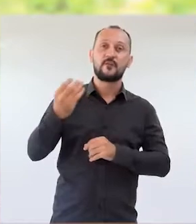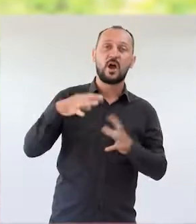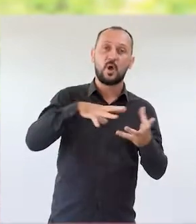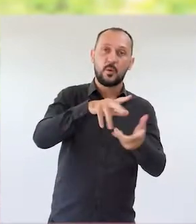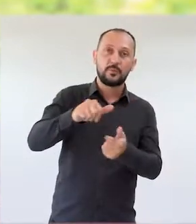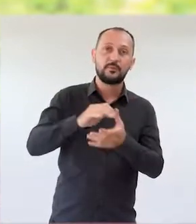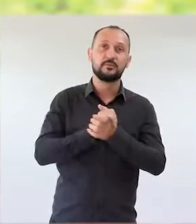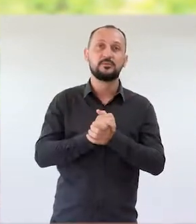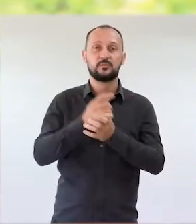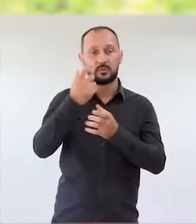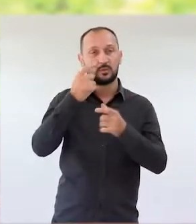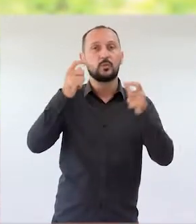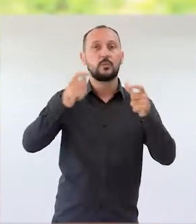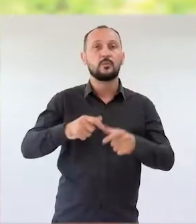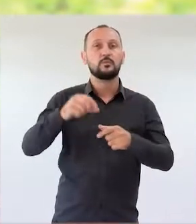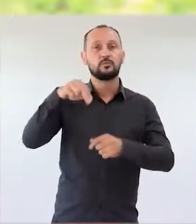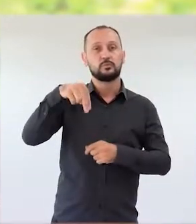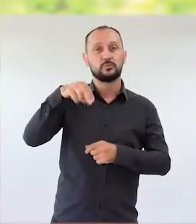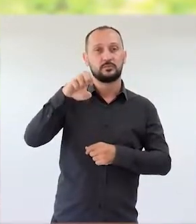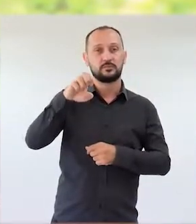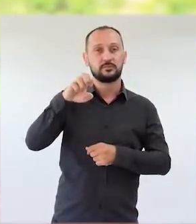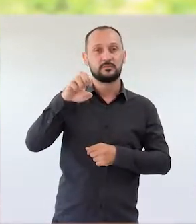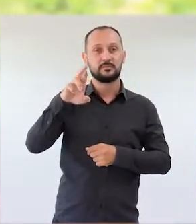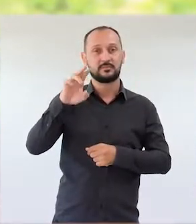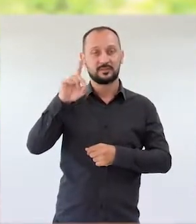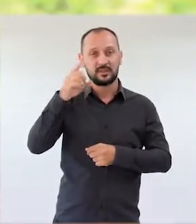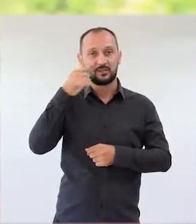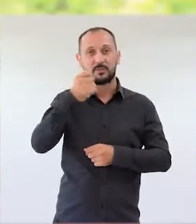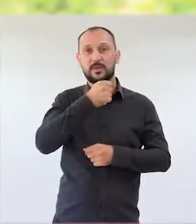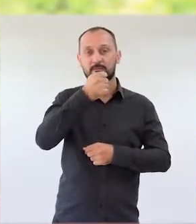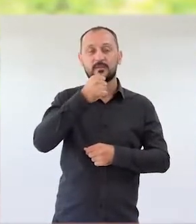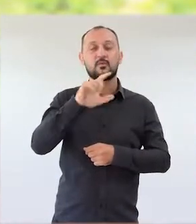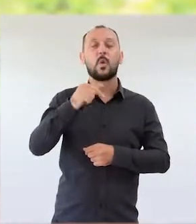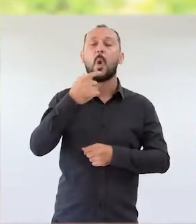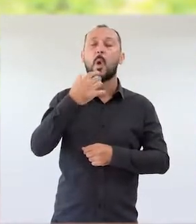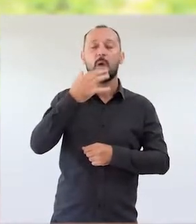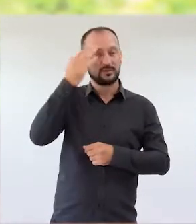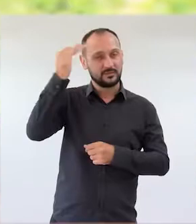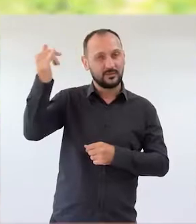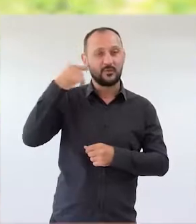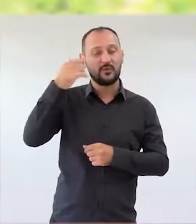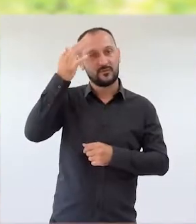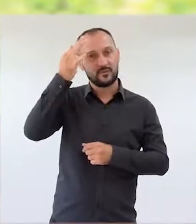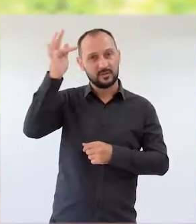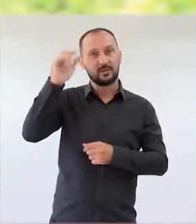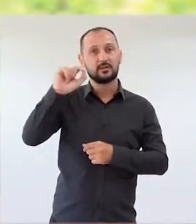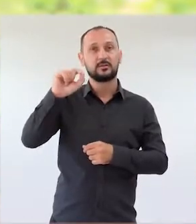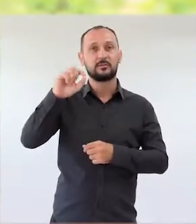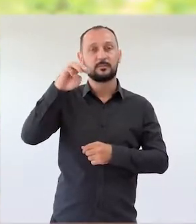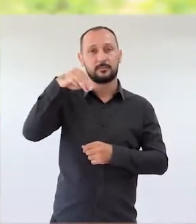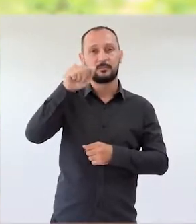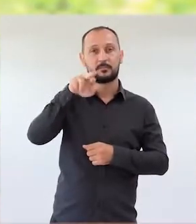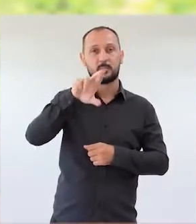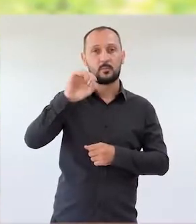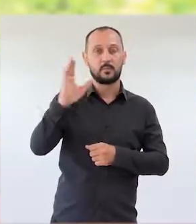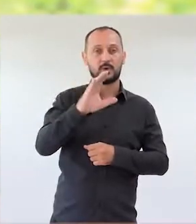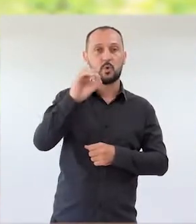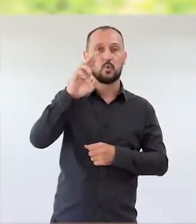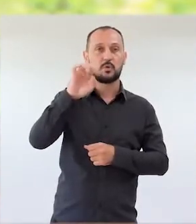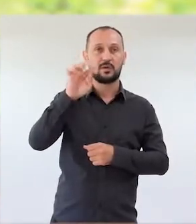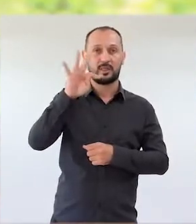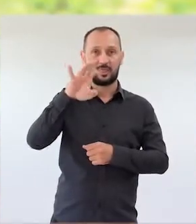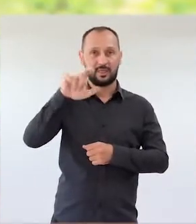especiais sobre viagem pelo mundo, universo nerd e uma entrevista com o renomado escritor e